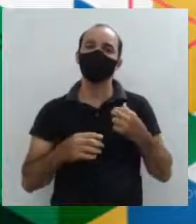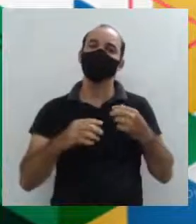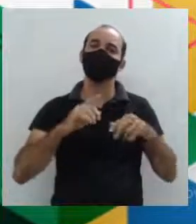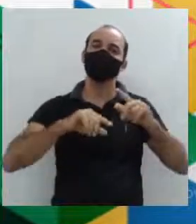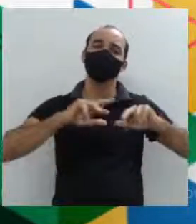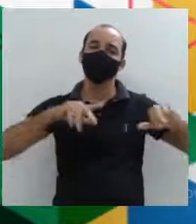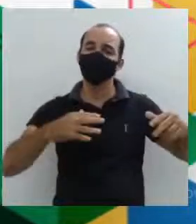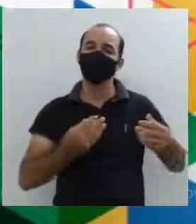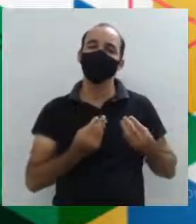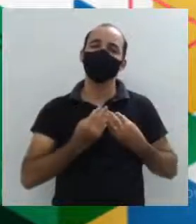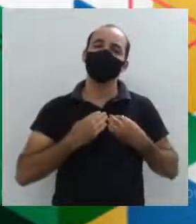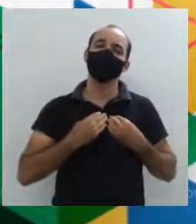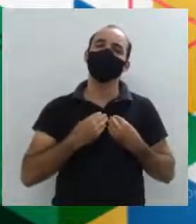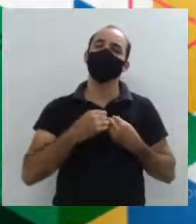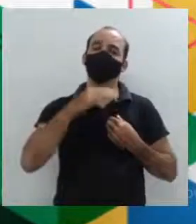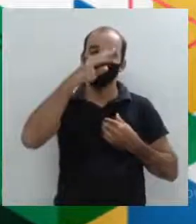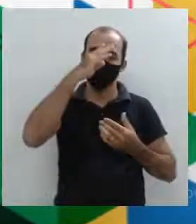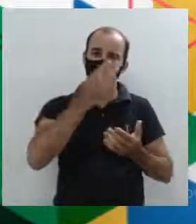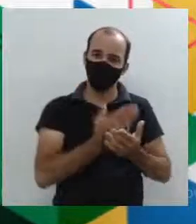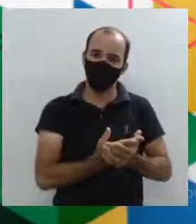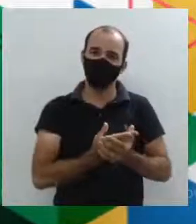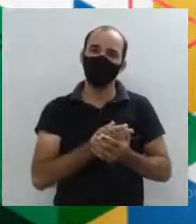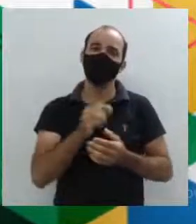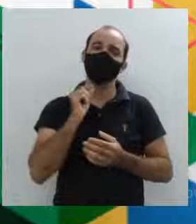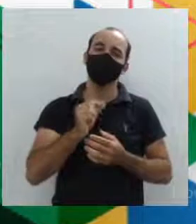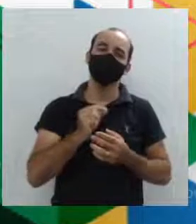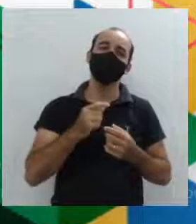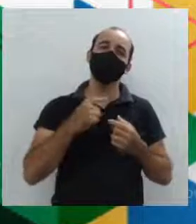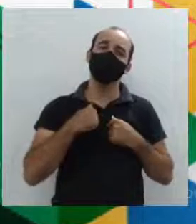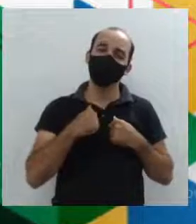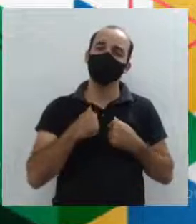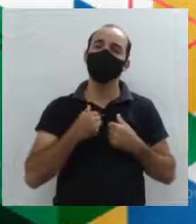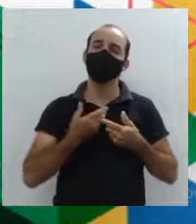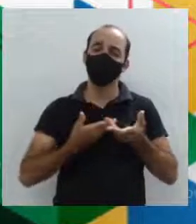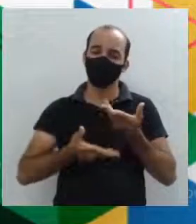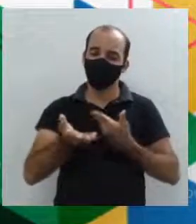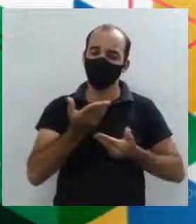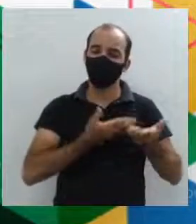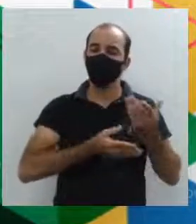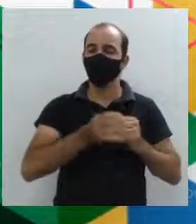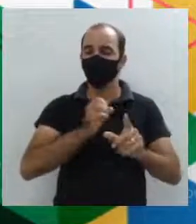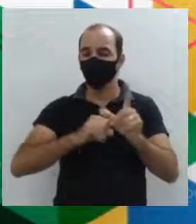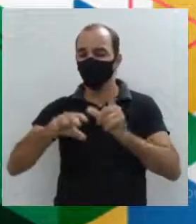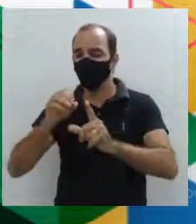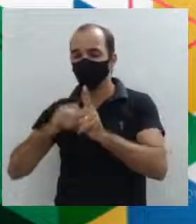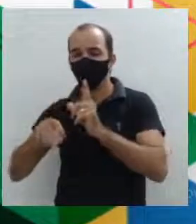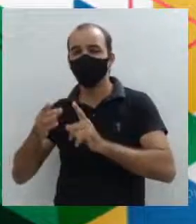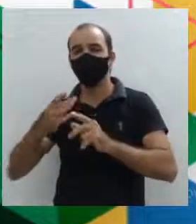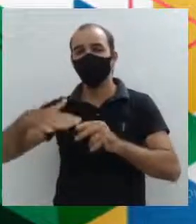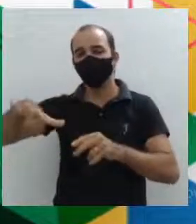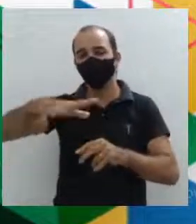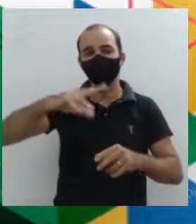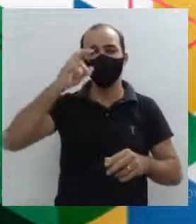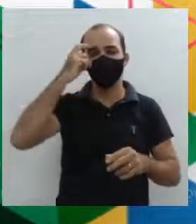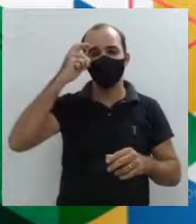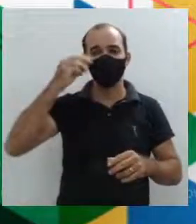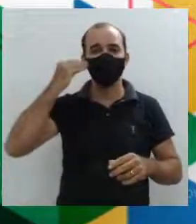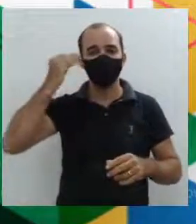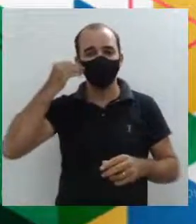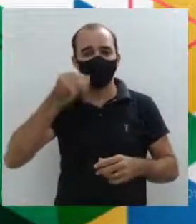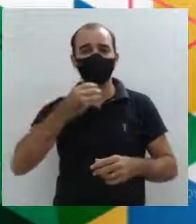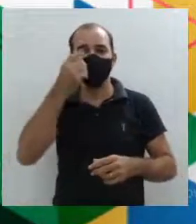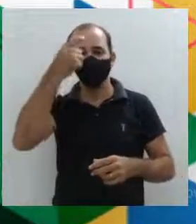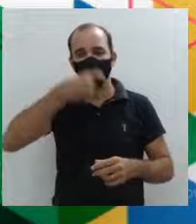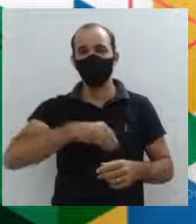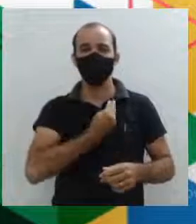ser compartilhadas na dimensão cultural, certo? Que vão criar as minhas experiências, que vão criar a minha forma